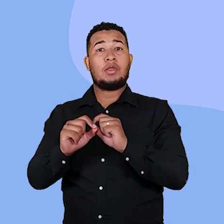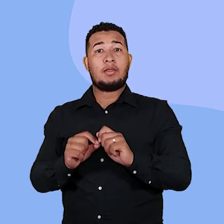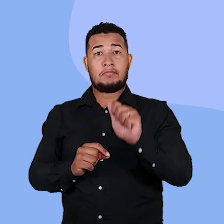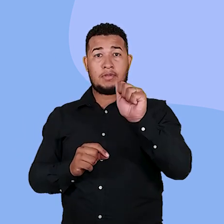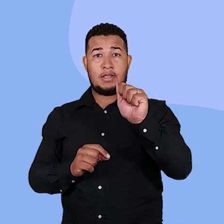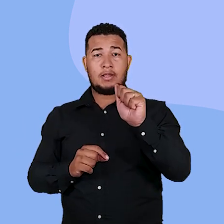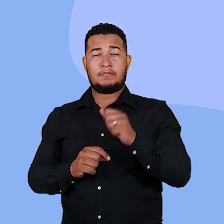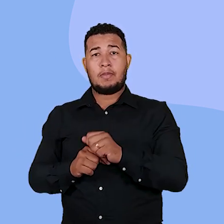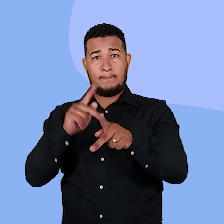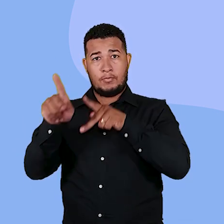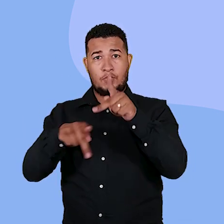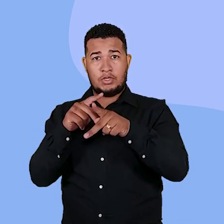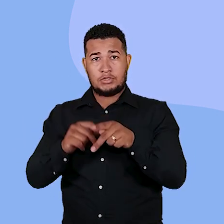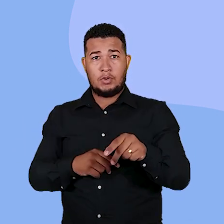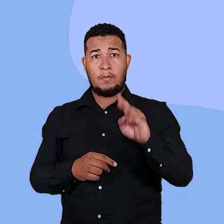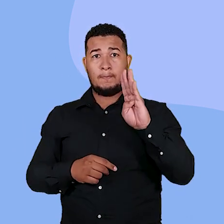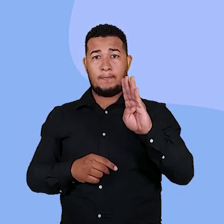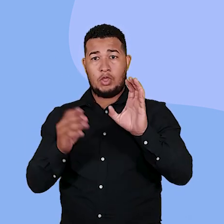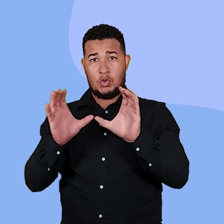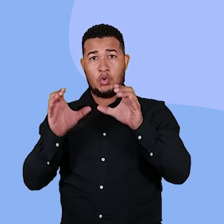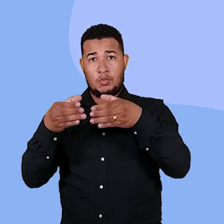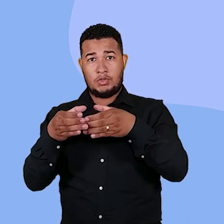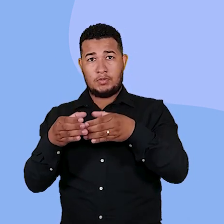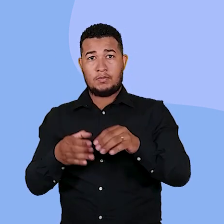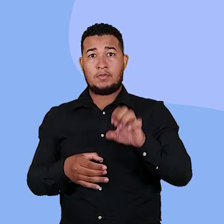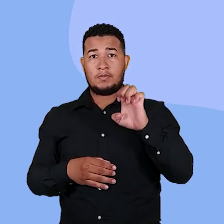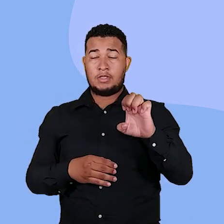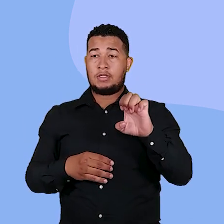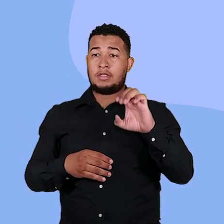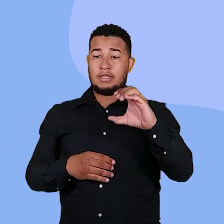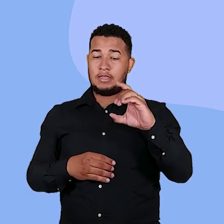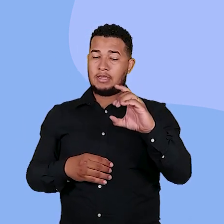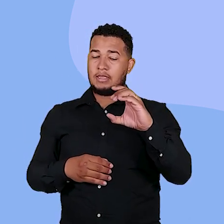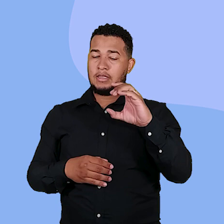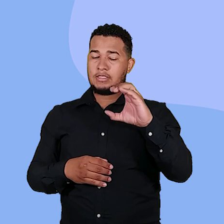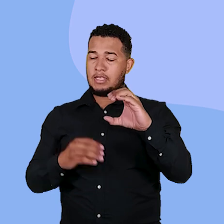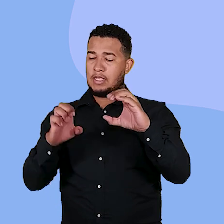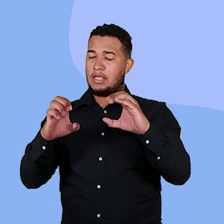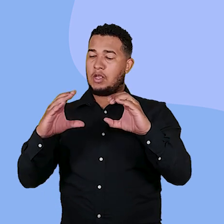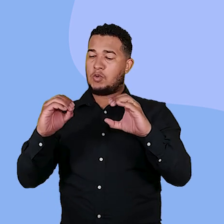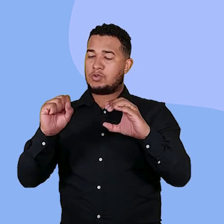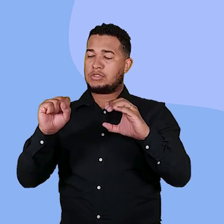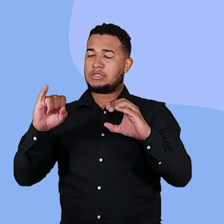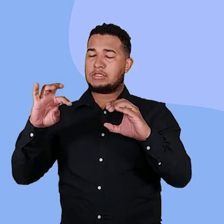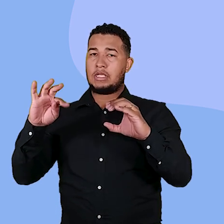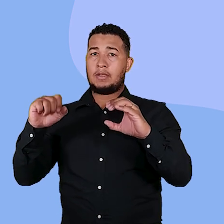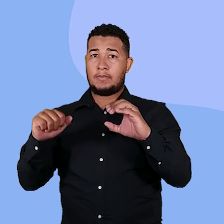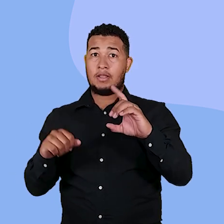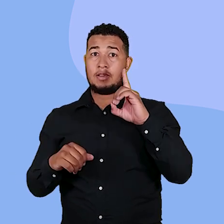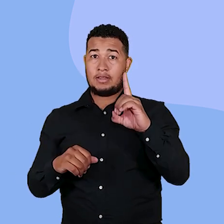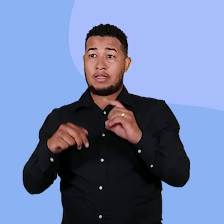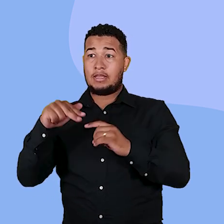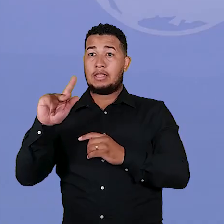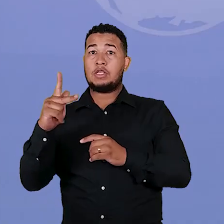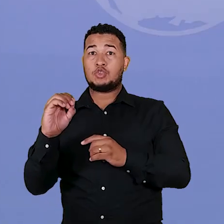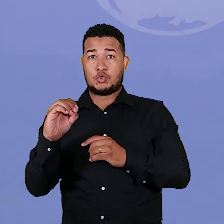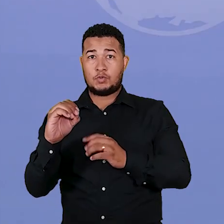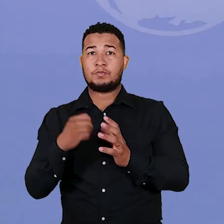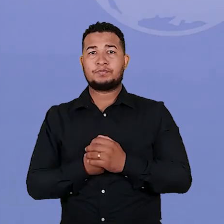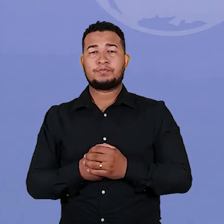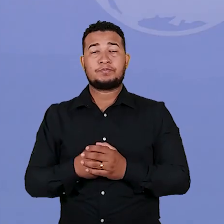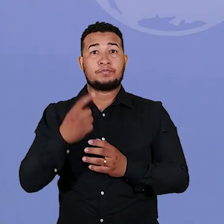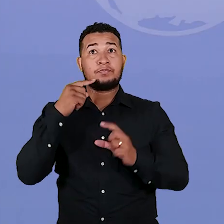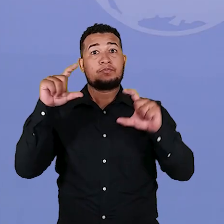quê? A. População. B. Comunidade. C. Ecossistema. Ou D. Nicho ecológico. Gente, olha só.